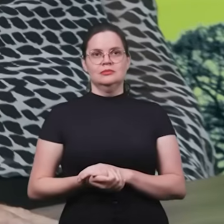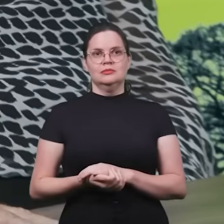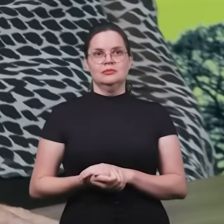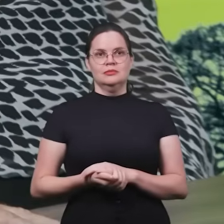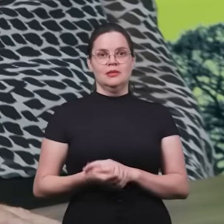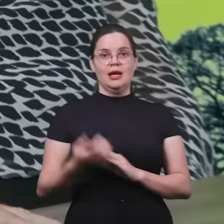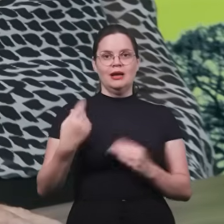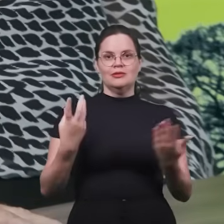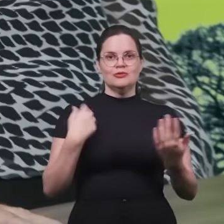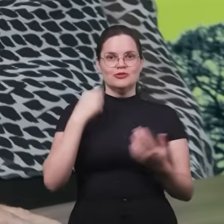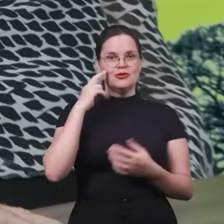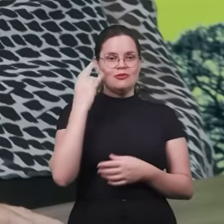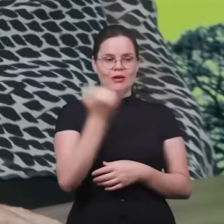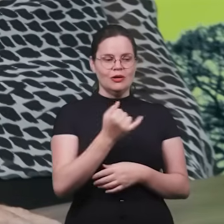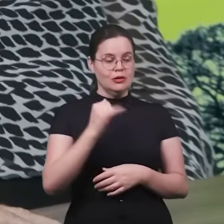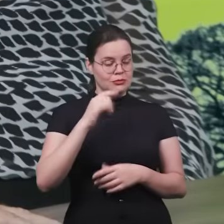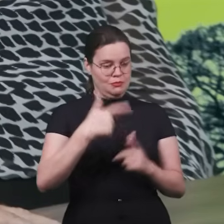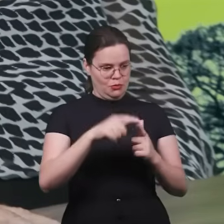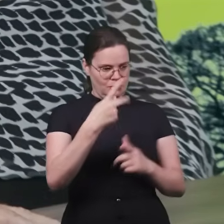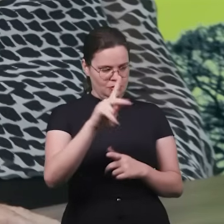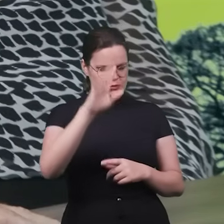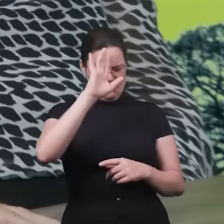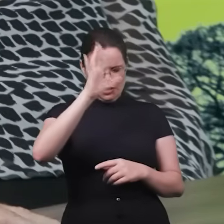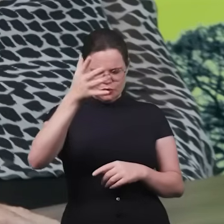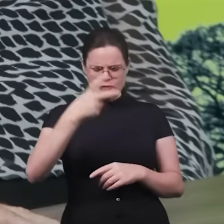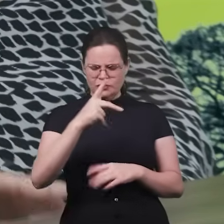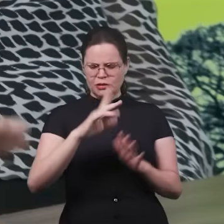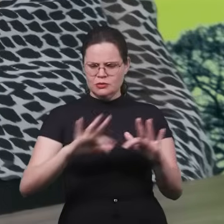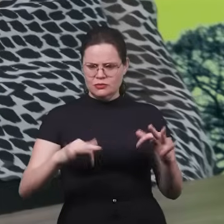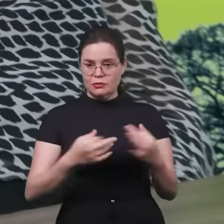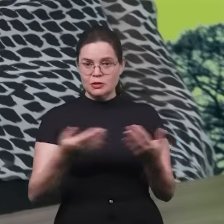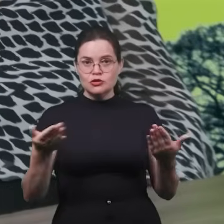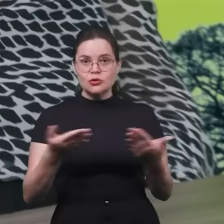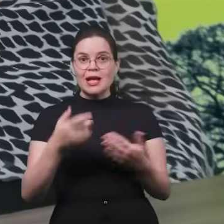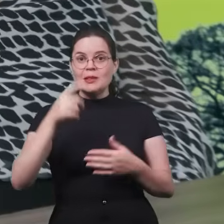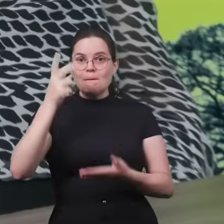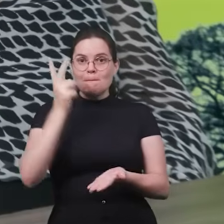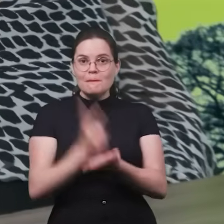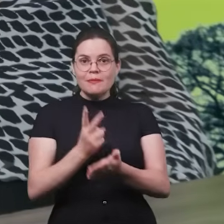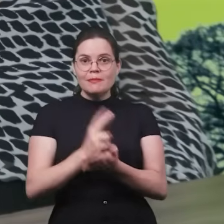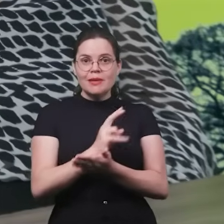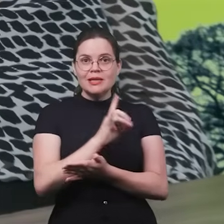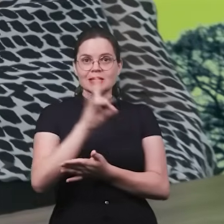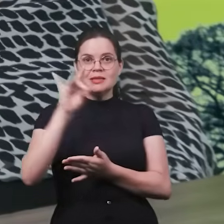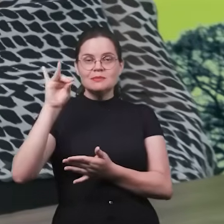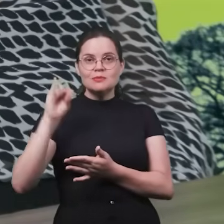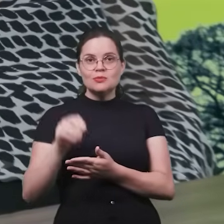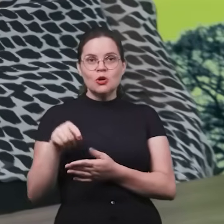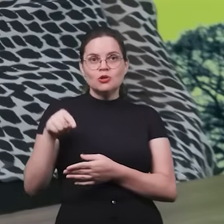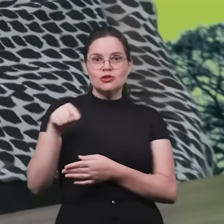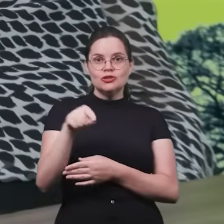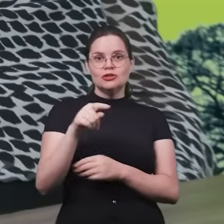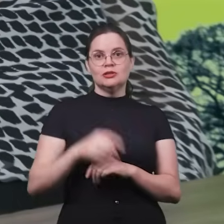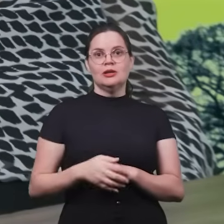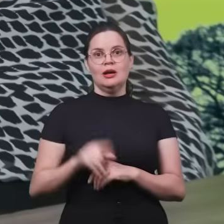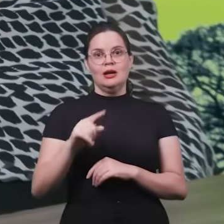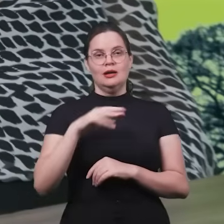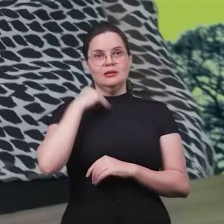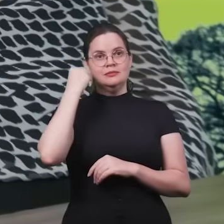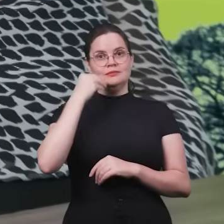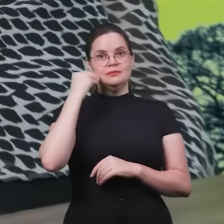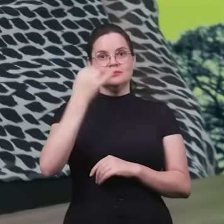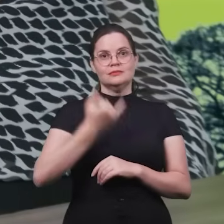é como o Senhor diz assim, vou resolver o seu problema da sua família. A partir daquele dia, ela também pediu a mesma